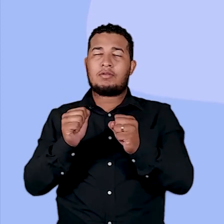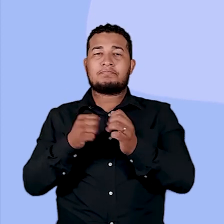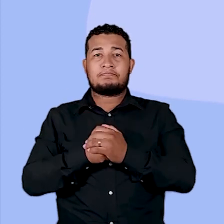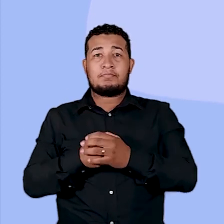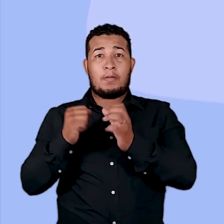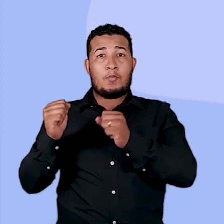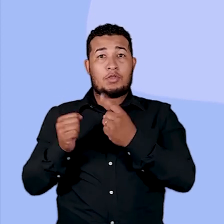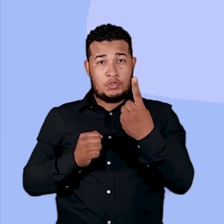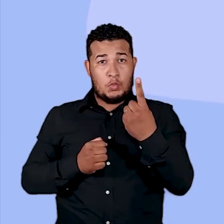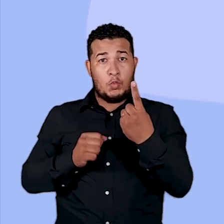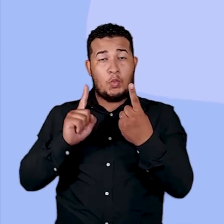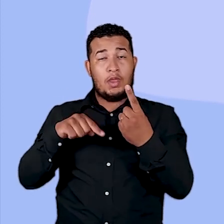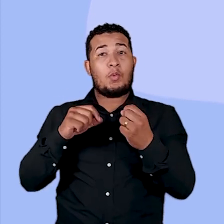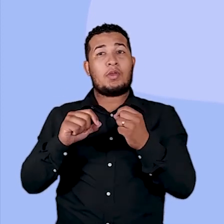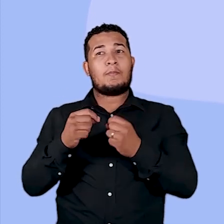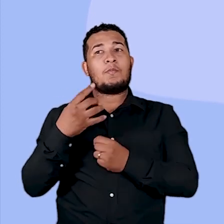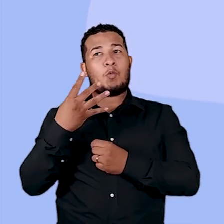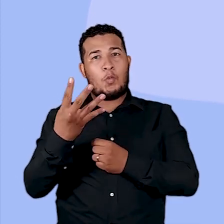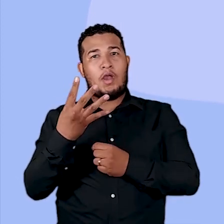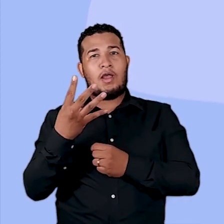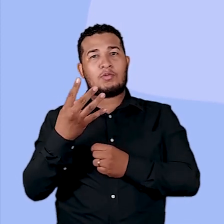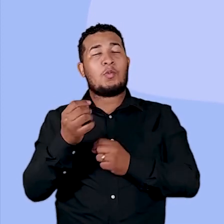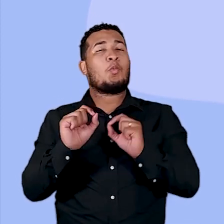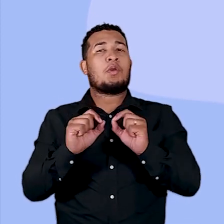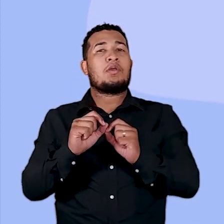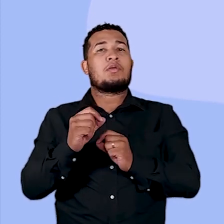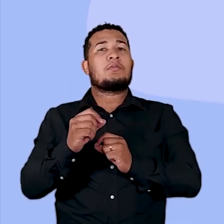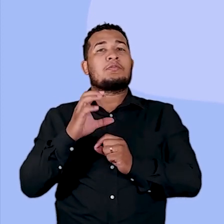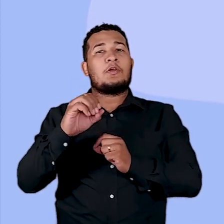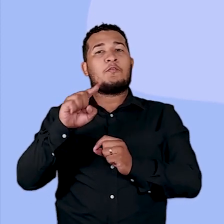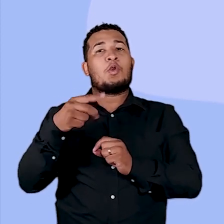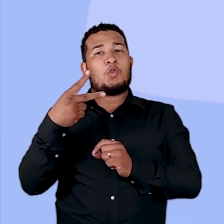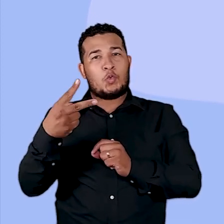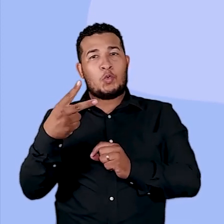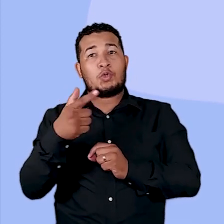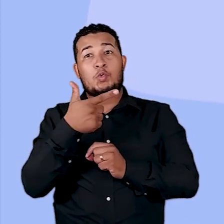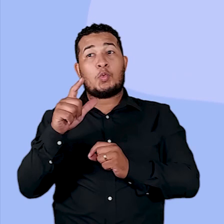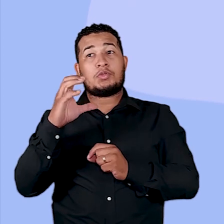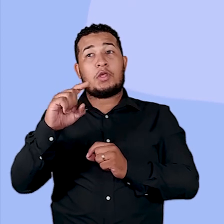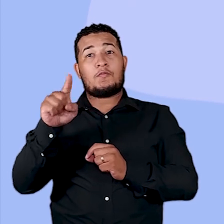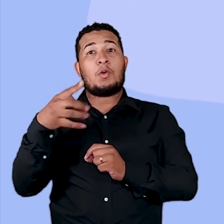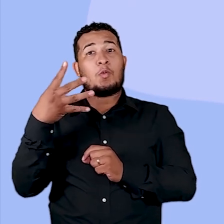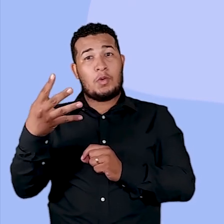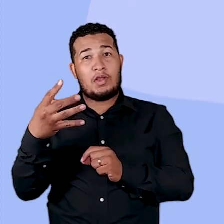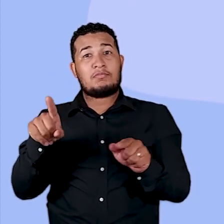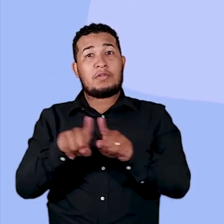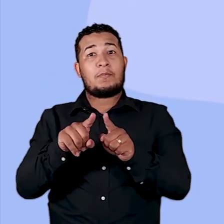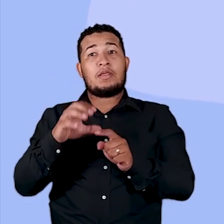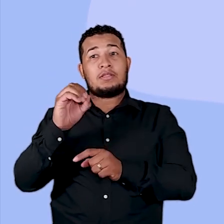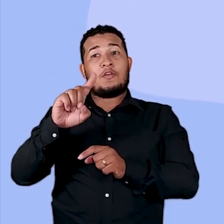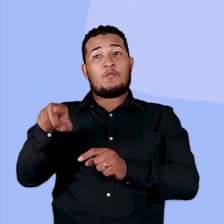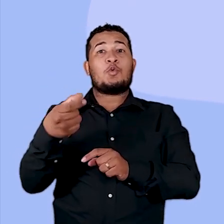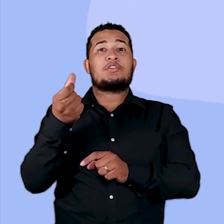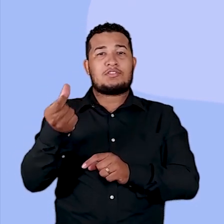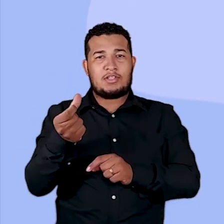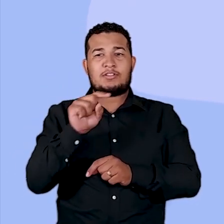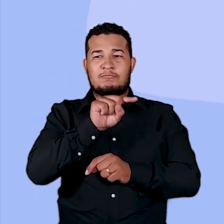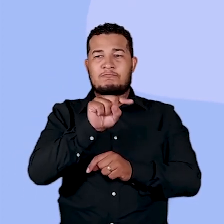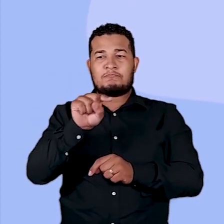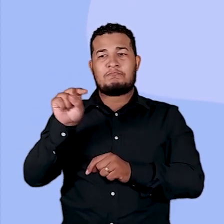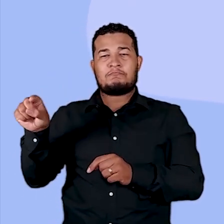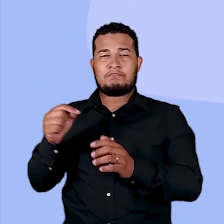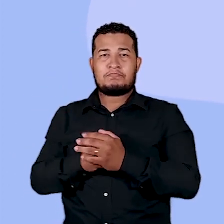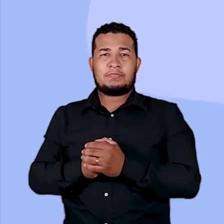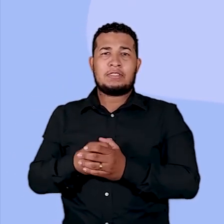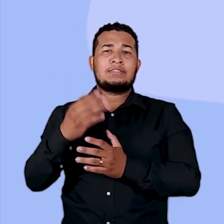1, 4, está para 0,2 amperes, 8 está para 0,4 e 12 está para 0,6. E ele